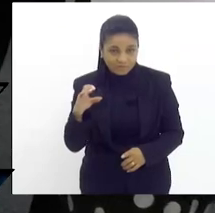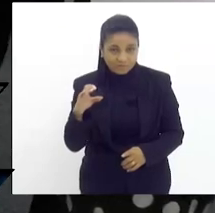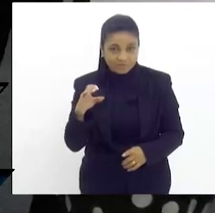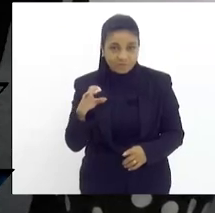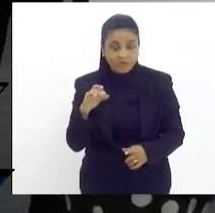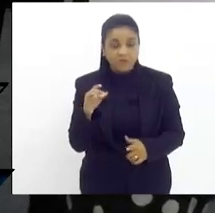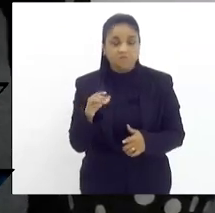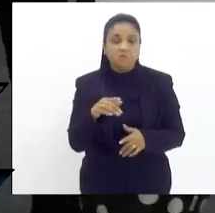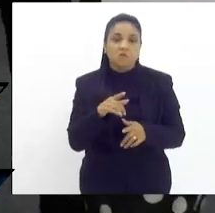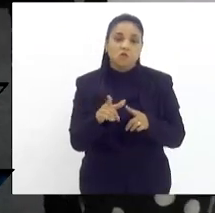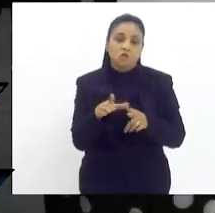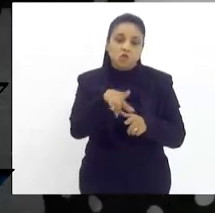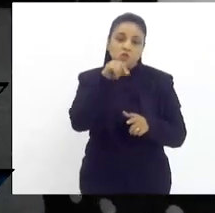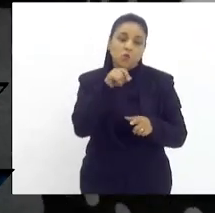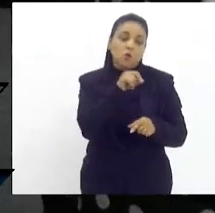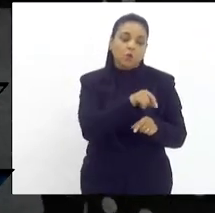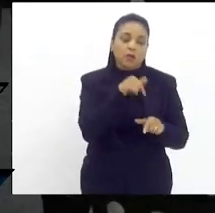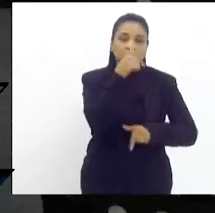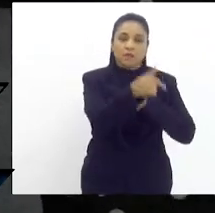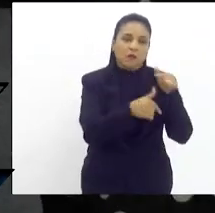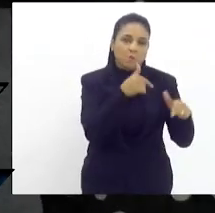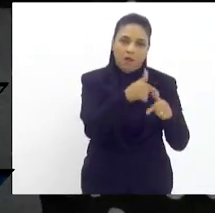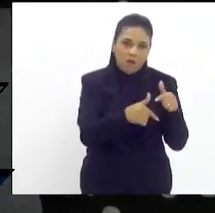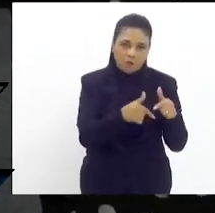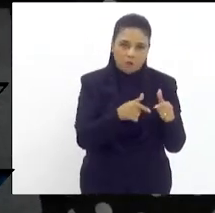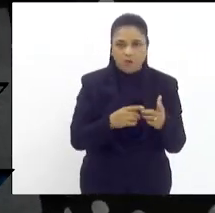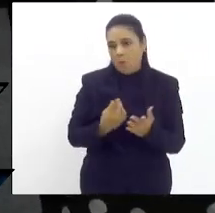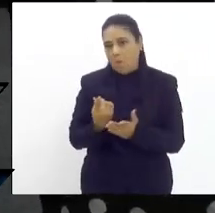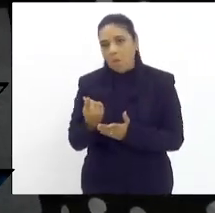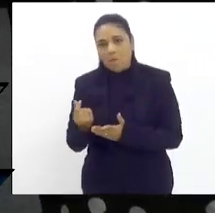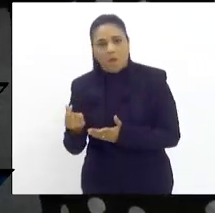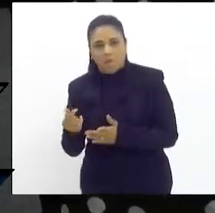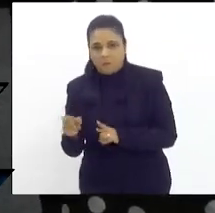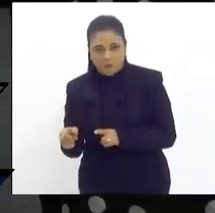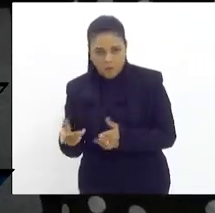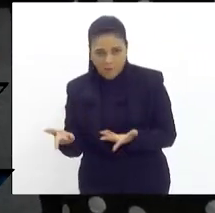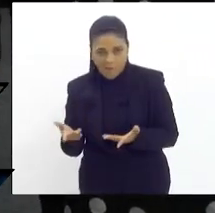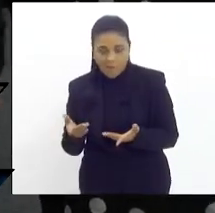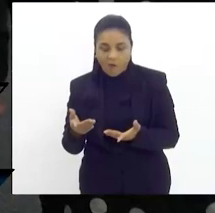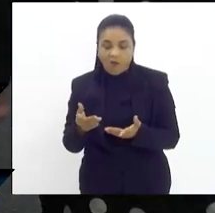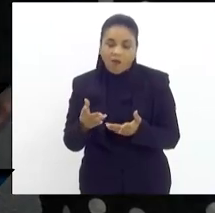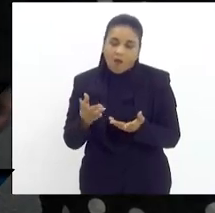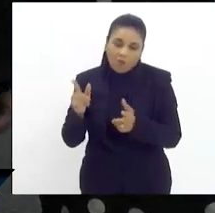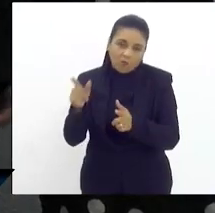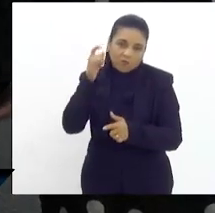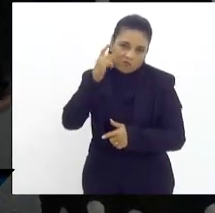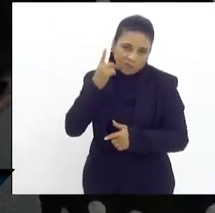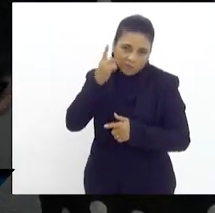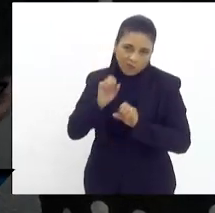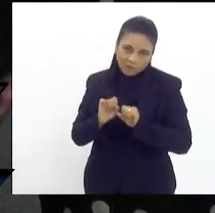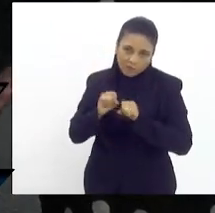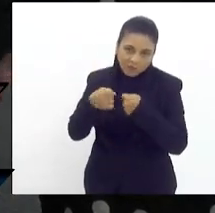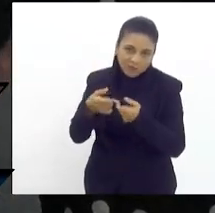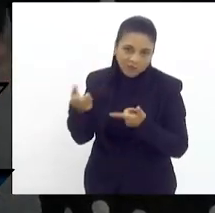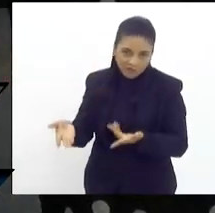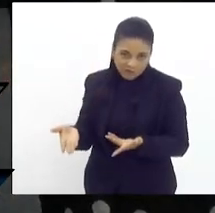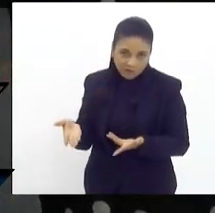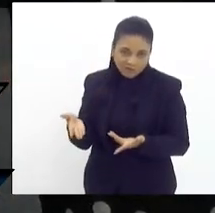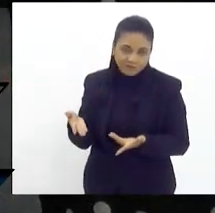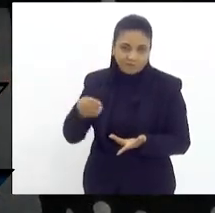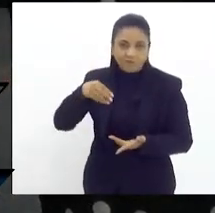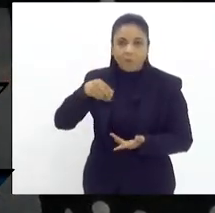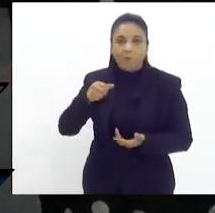do trabalho e no não do Capital como tá defendendo aqui o nome Deputado Márcio Gualberto